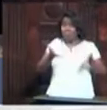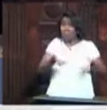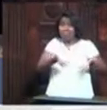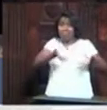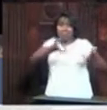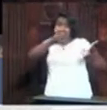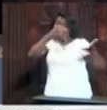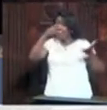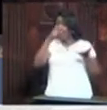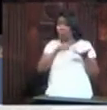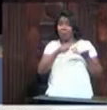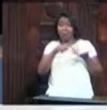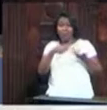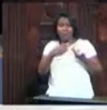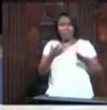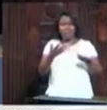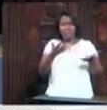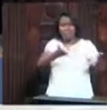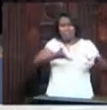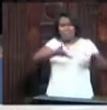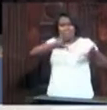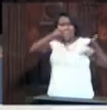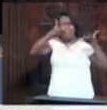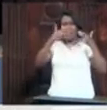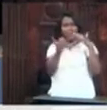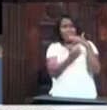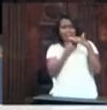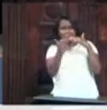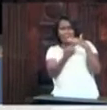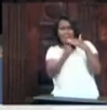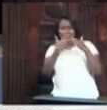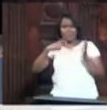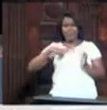enaltecer uma empresa privada, Águas de Niterói,